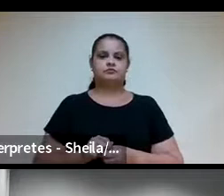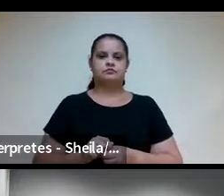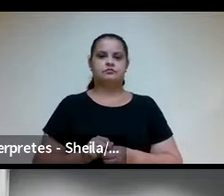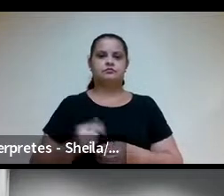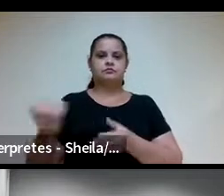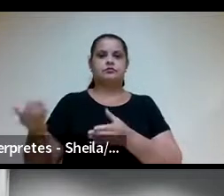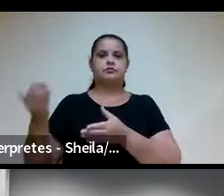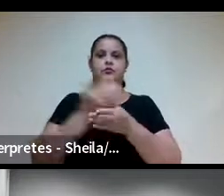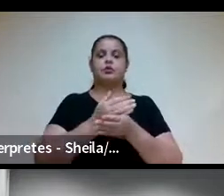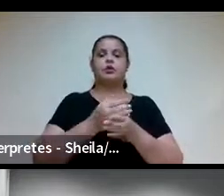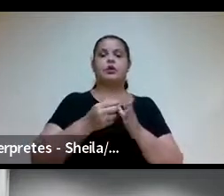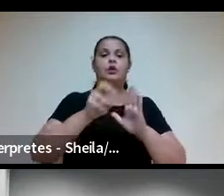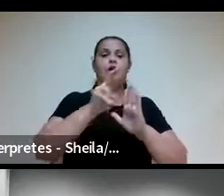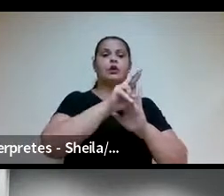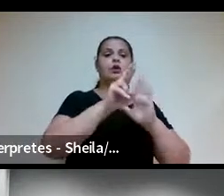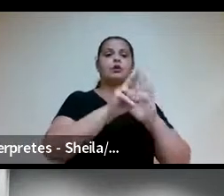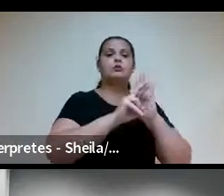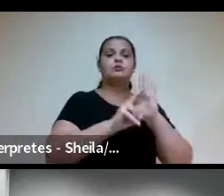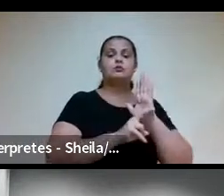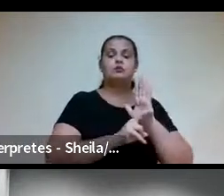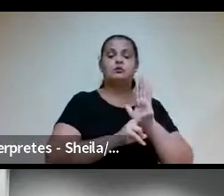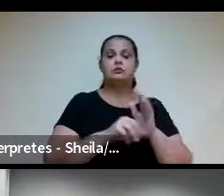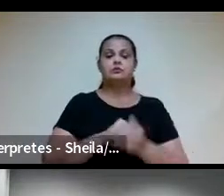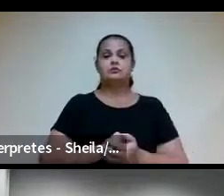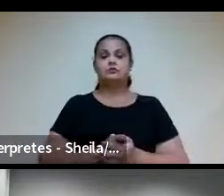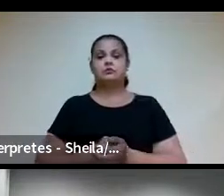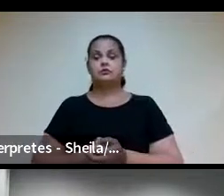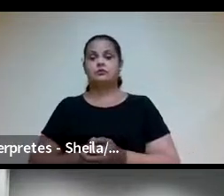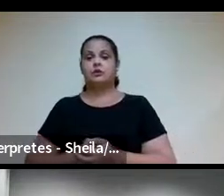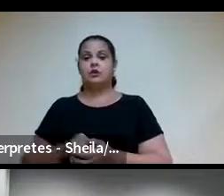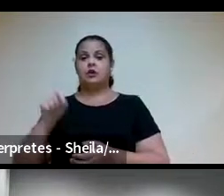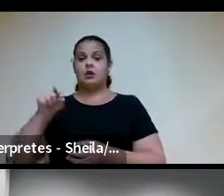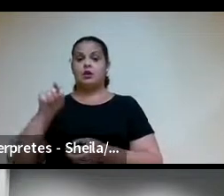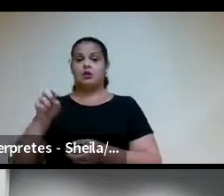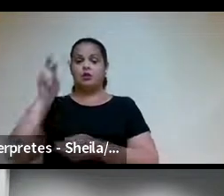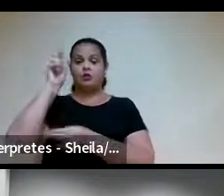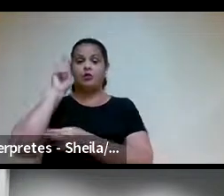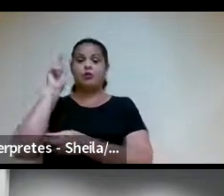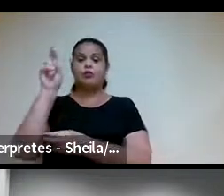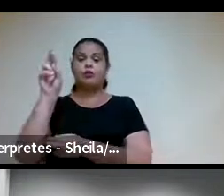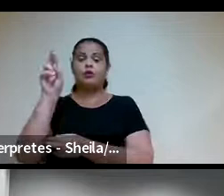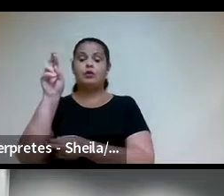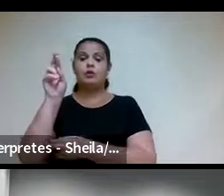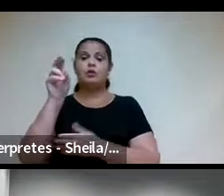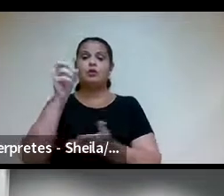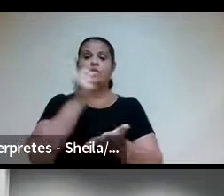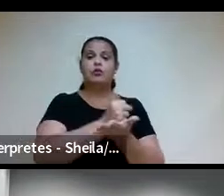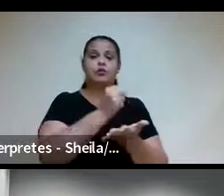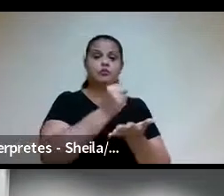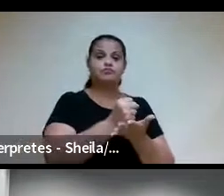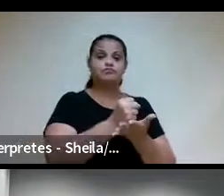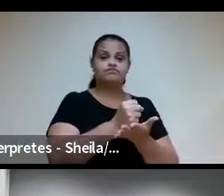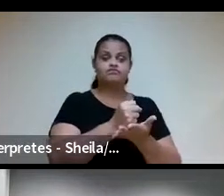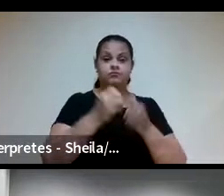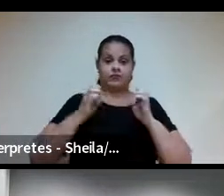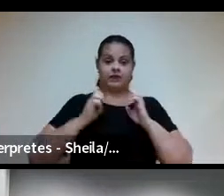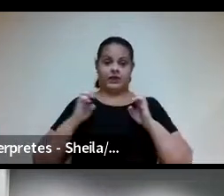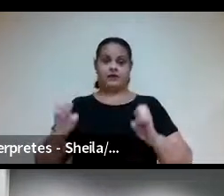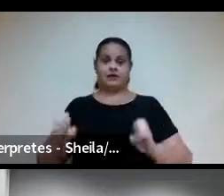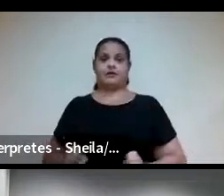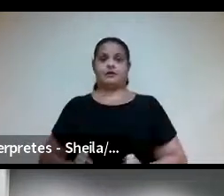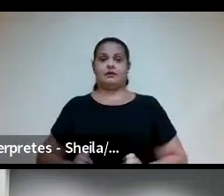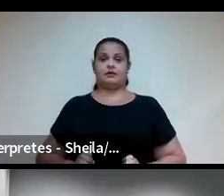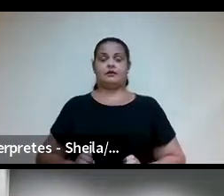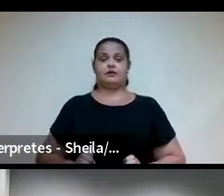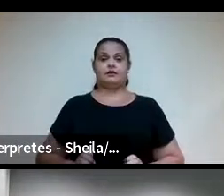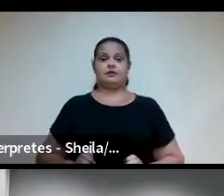sem resolução do mérito. A esse respeito, registre-se que a ação anulatória é aceita pela doutrina e jurisprudência